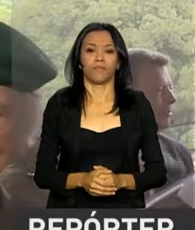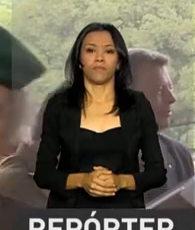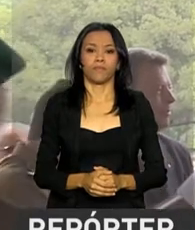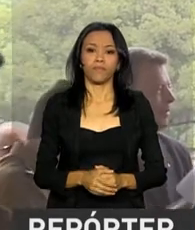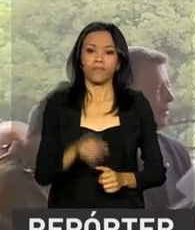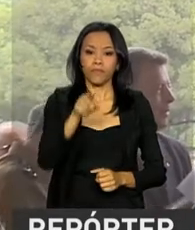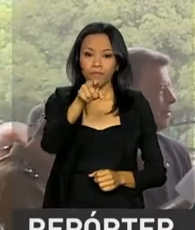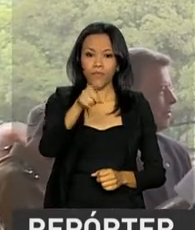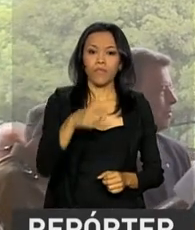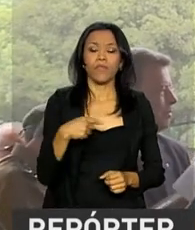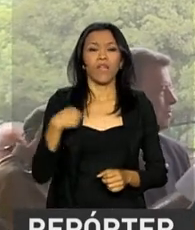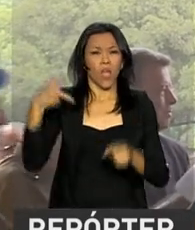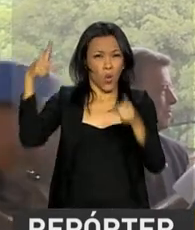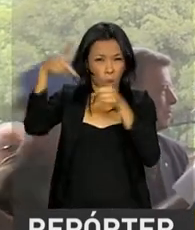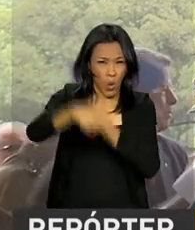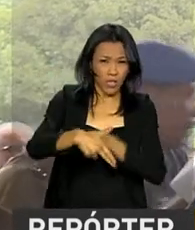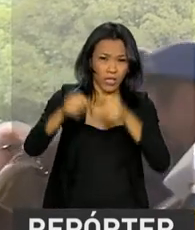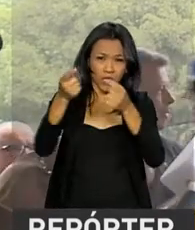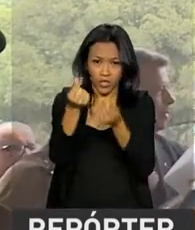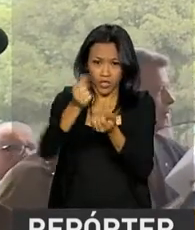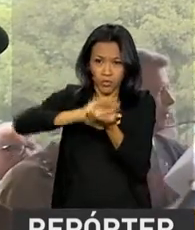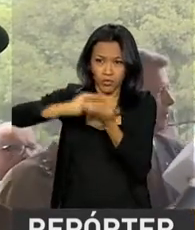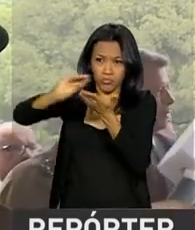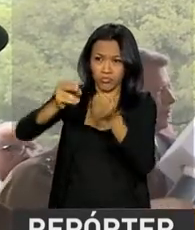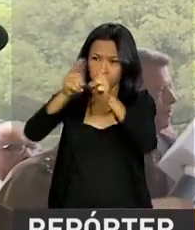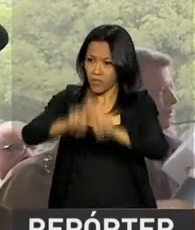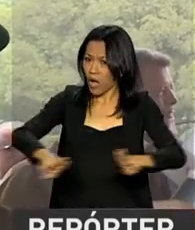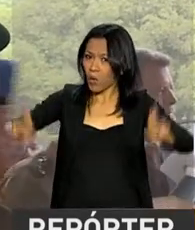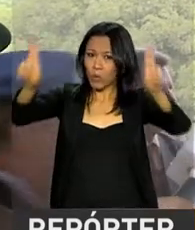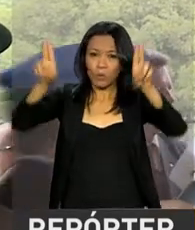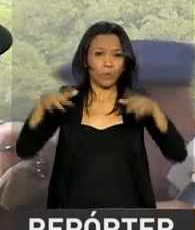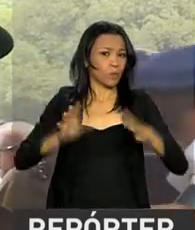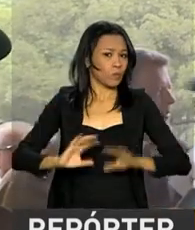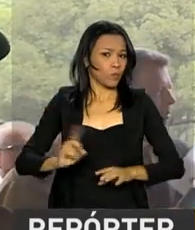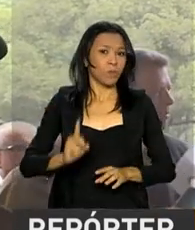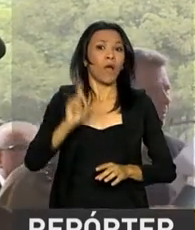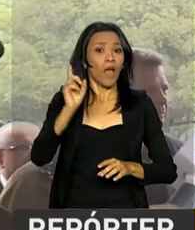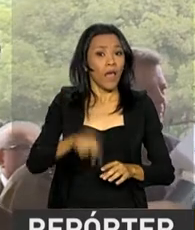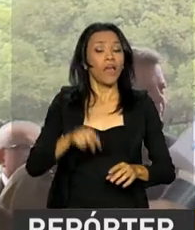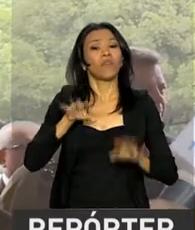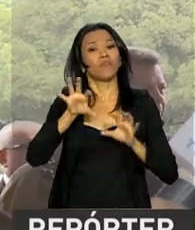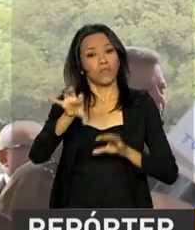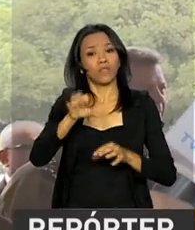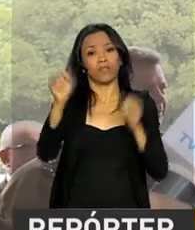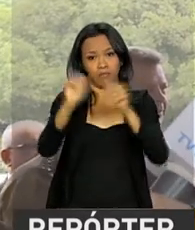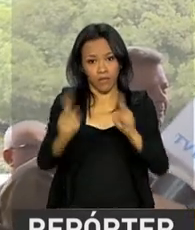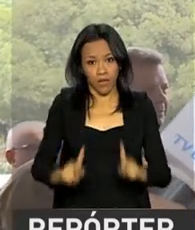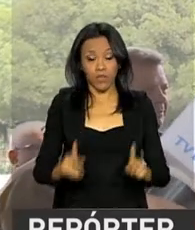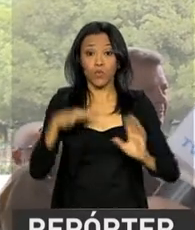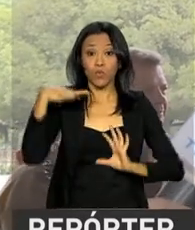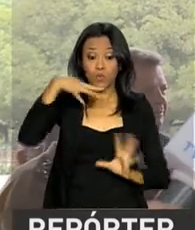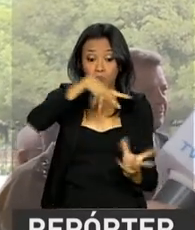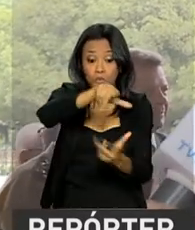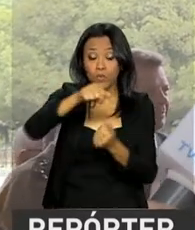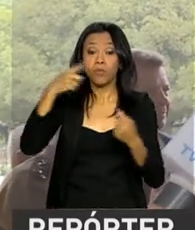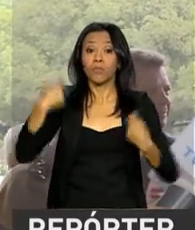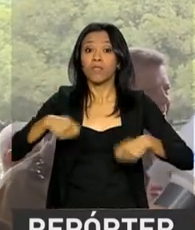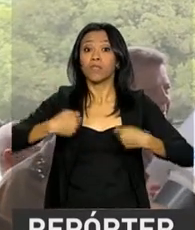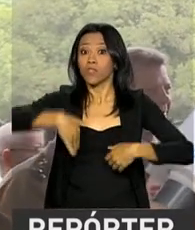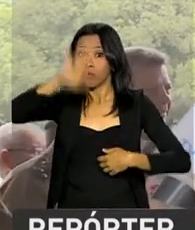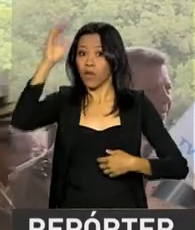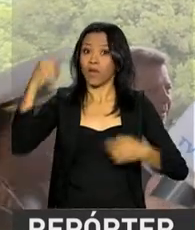realizar cortes na onu é atingir diretamente o processo de paz o mundo precisa de mais missões de